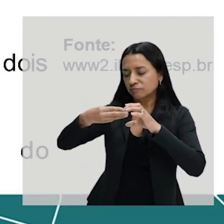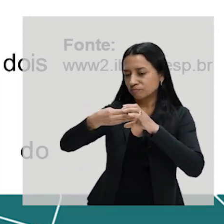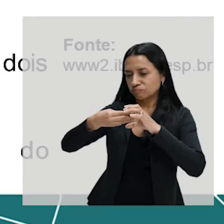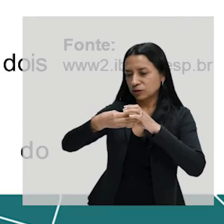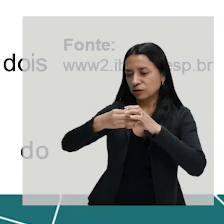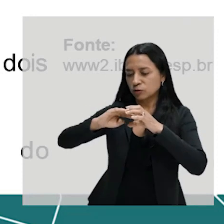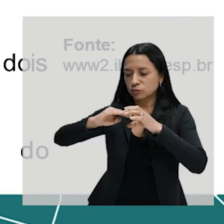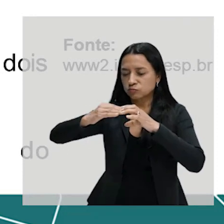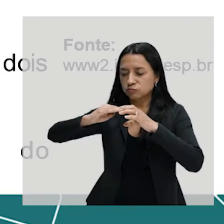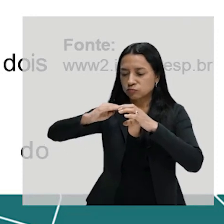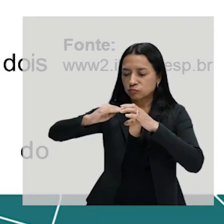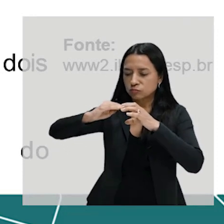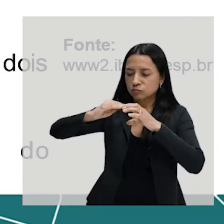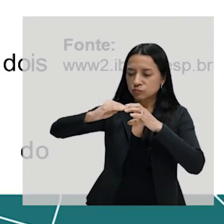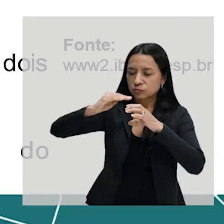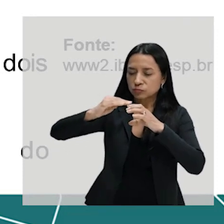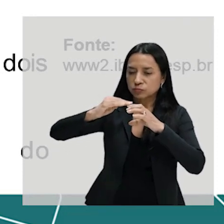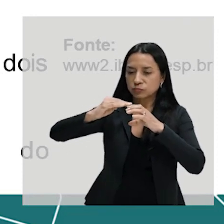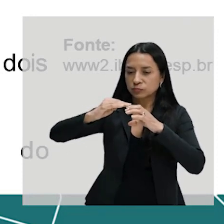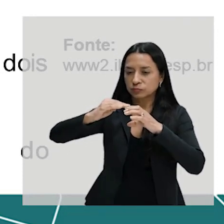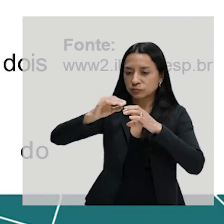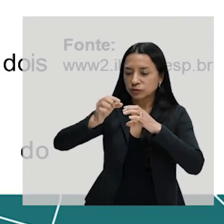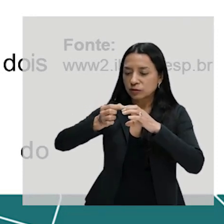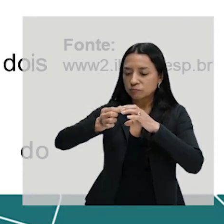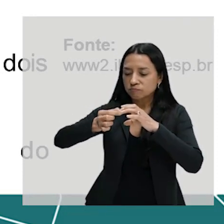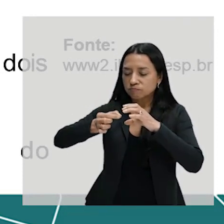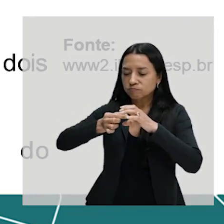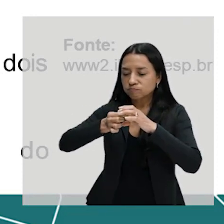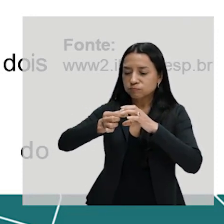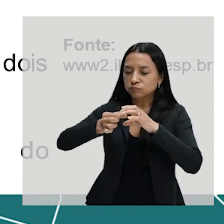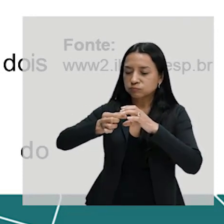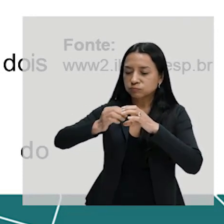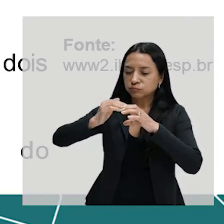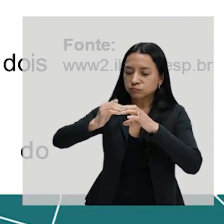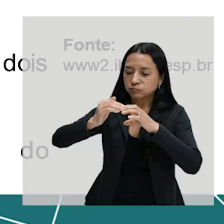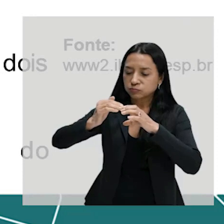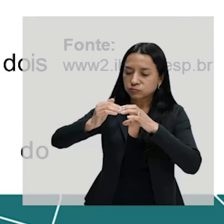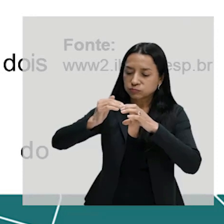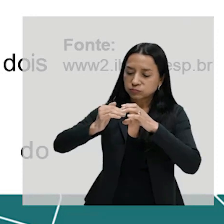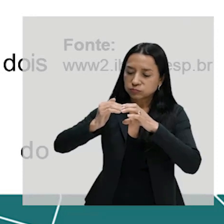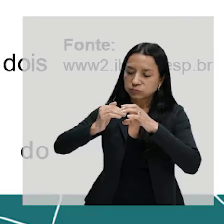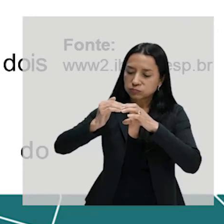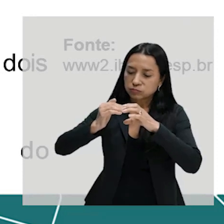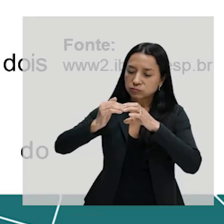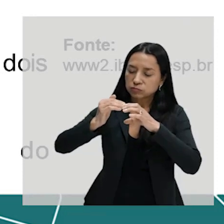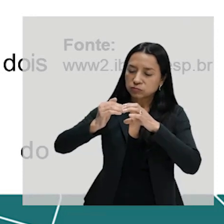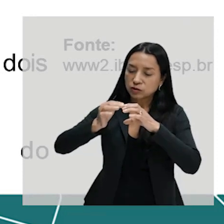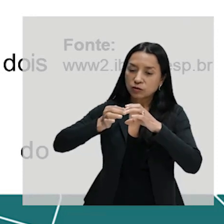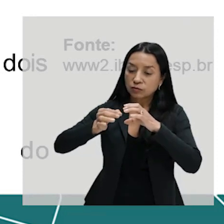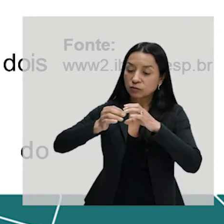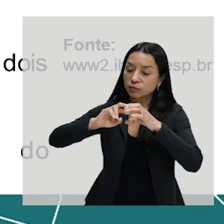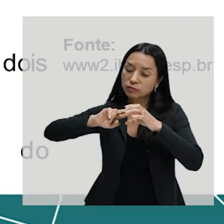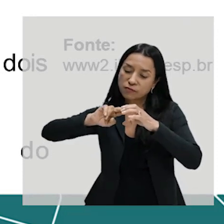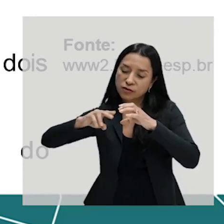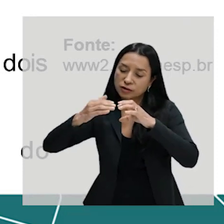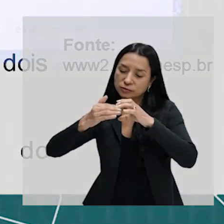tem várias células sobrepostas cada bolinha dessa que você tá vendo é uma célula então tem uma célula em cima da outra formando várias